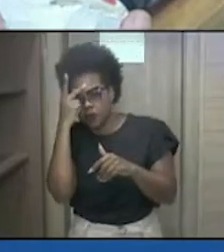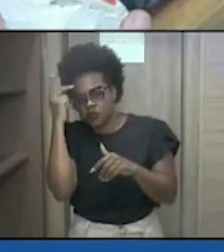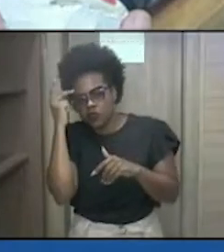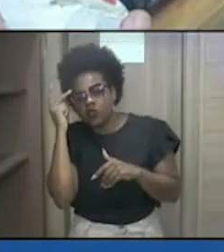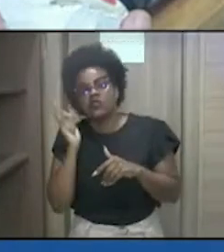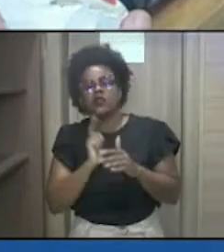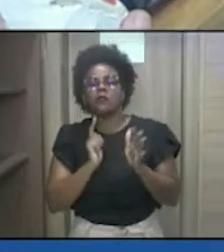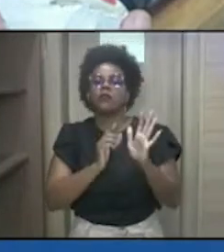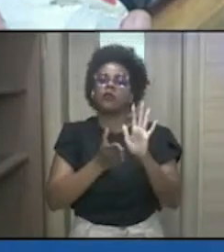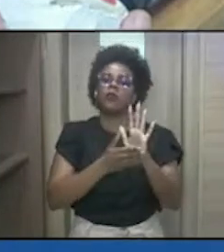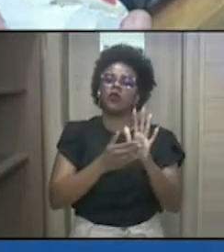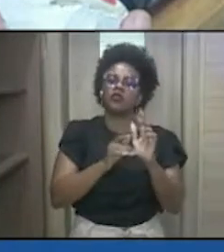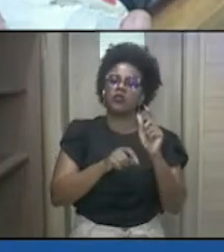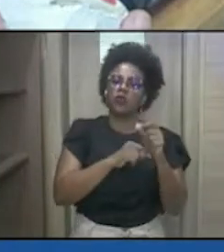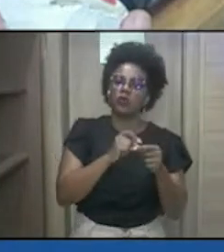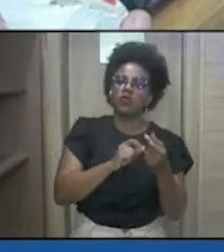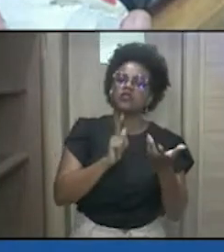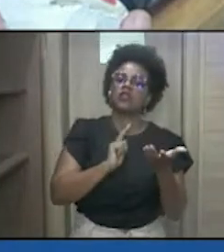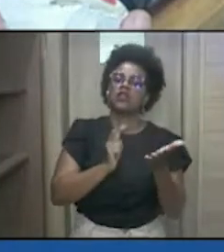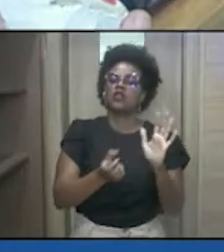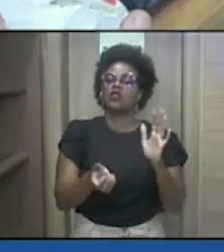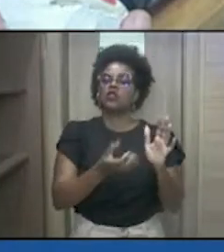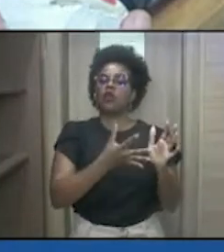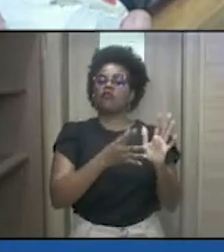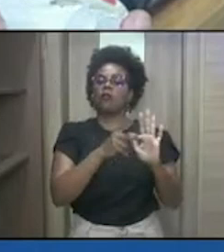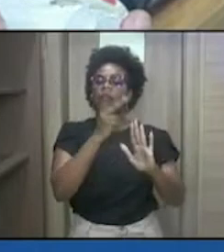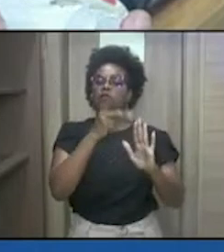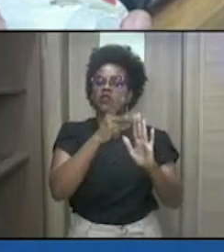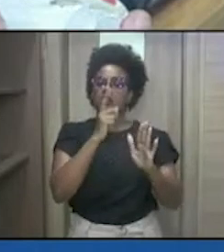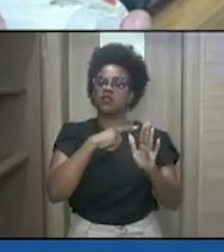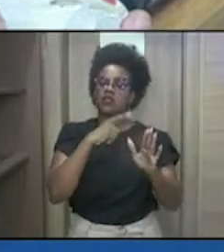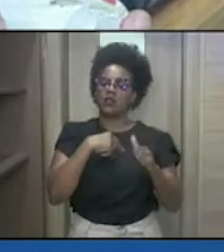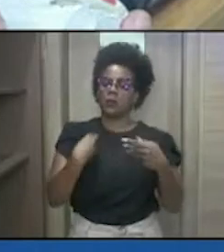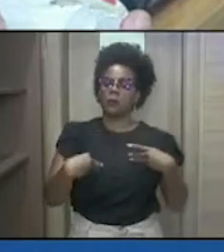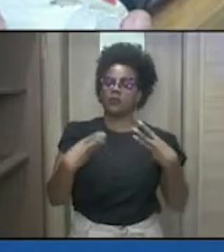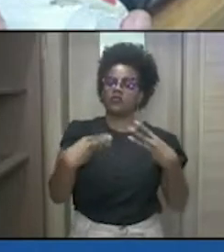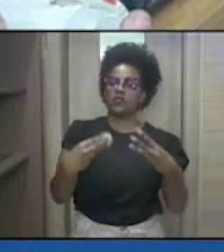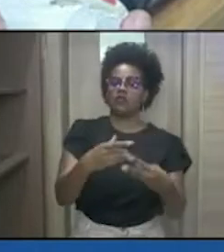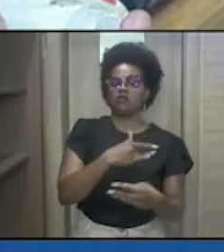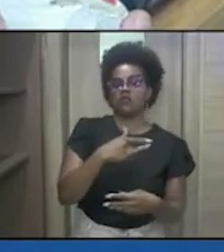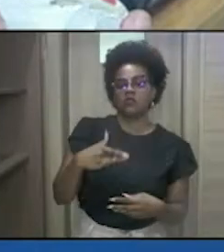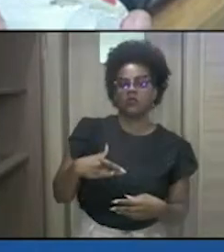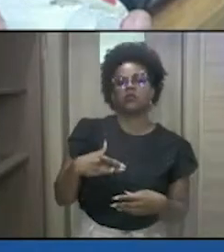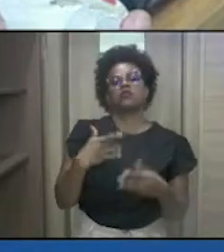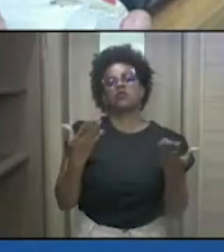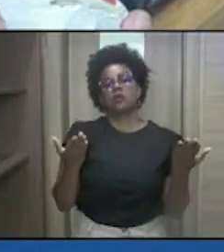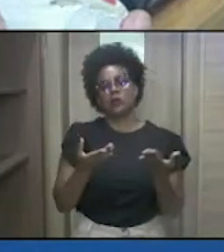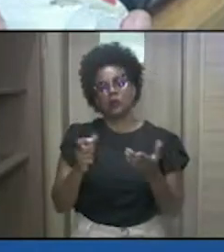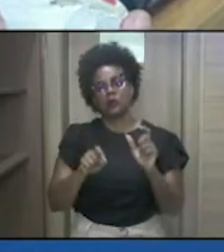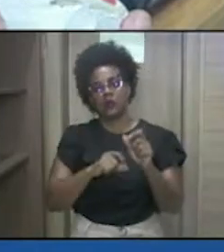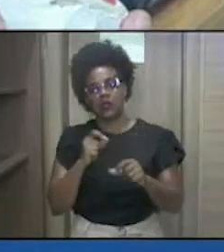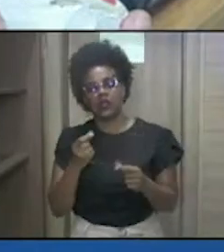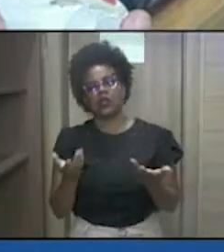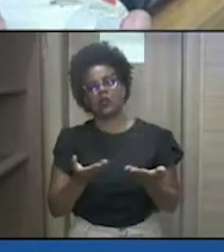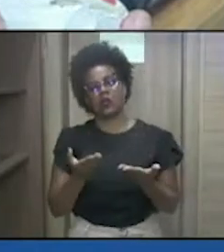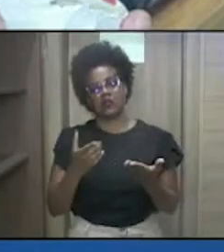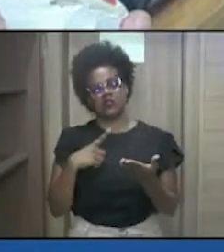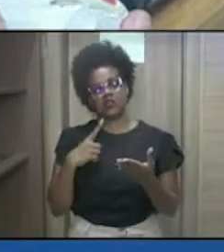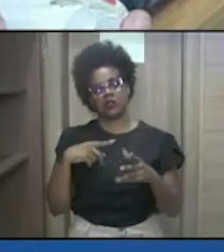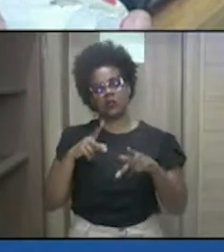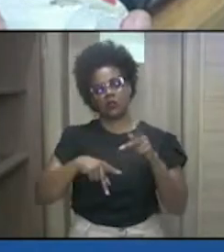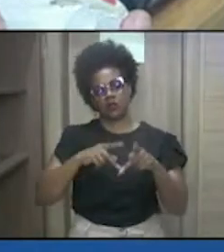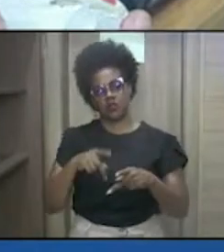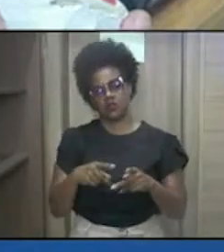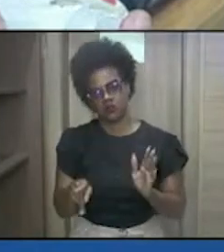numa proposta de classificação que a nova portaria de financiamento do Ministério da Saúde tem trazido a partir desse porte